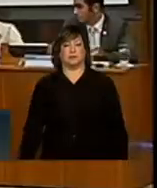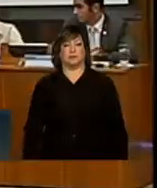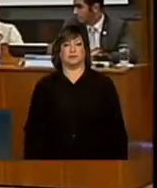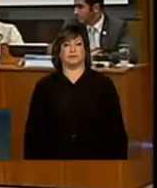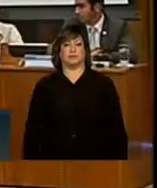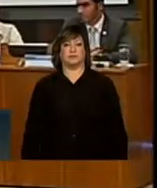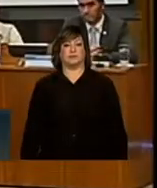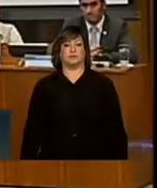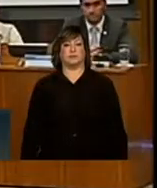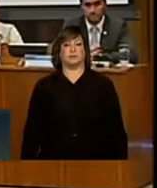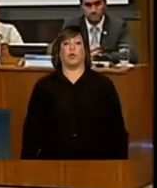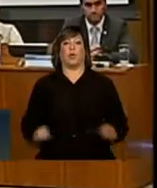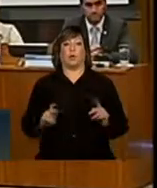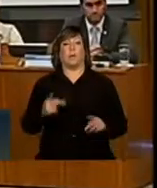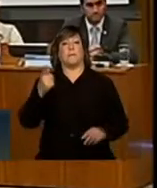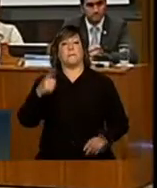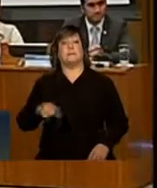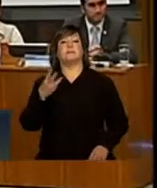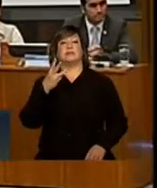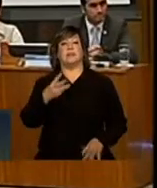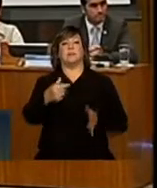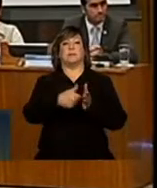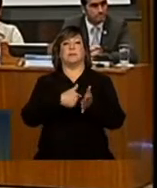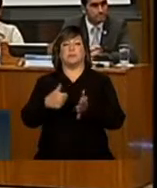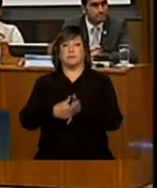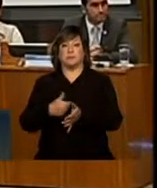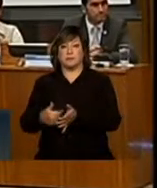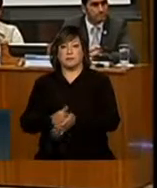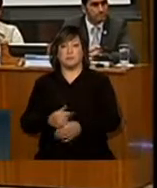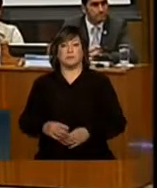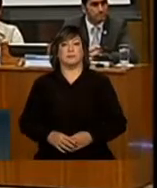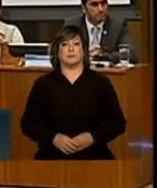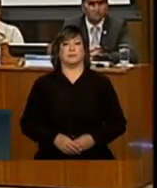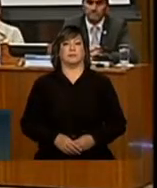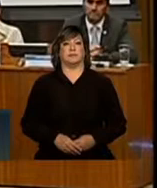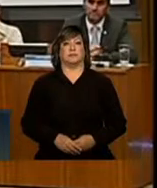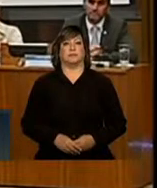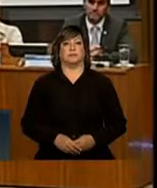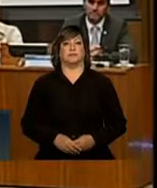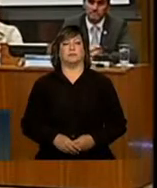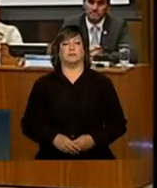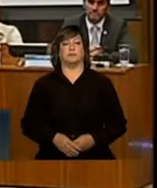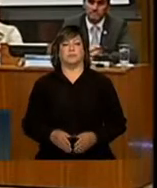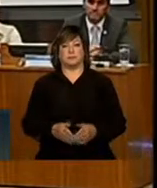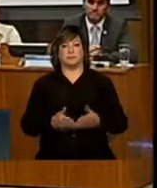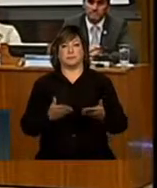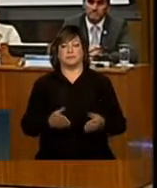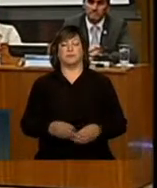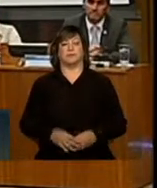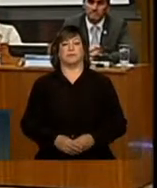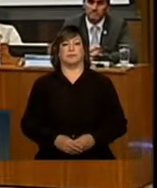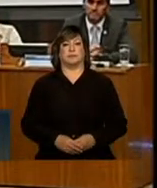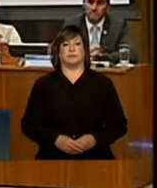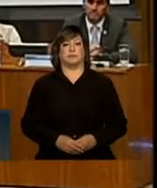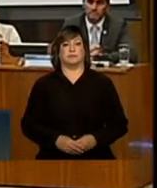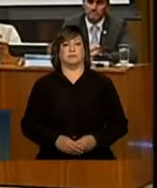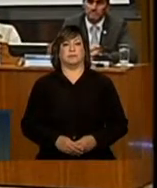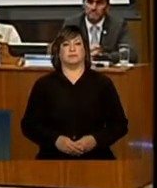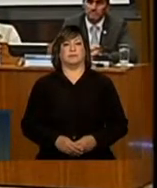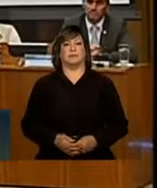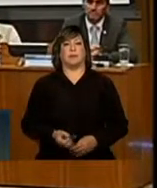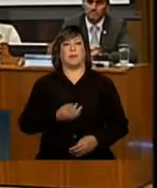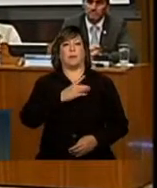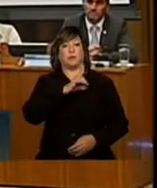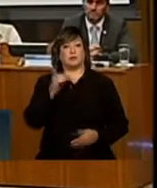Ok, mais um bloco de 3 perguntas. Alguém quer fazer alguma pergunta? Por favor. Bom dia,